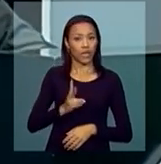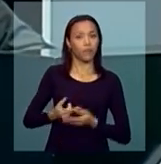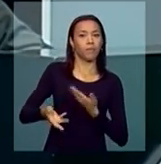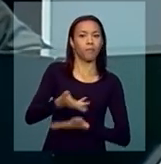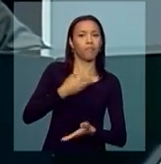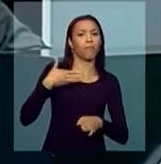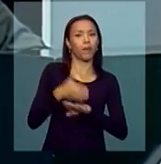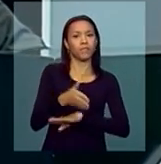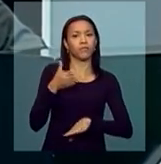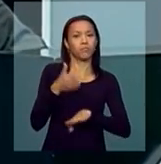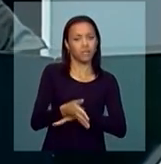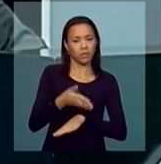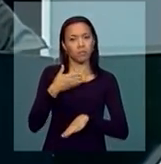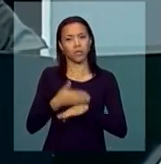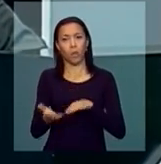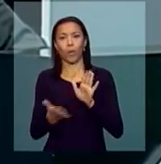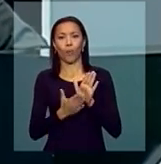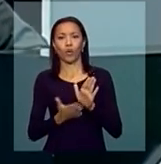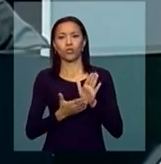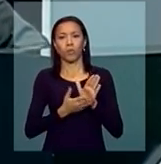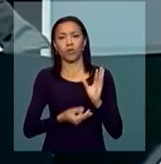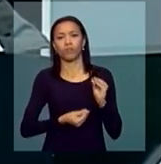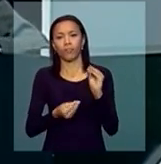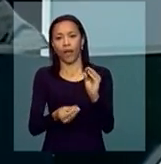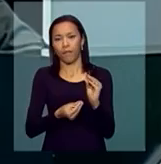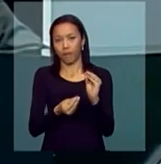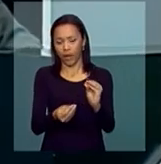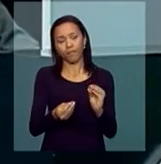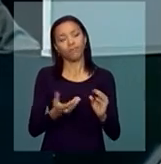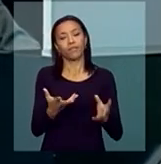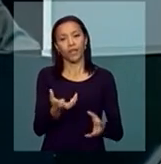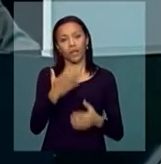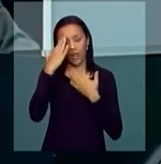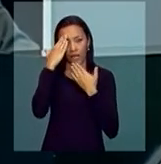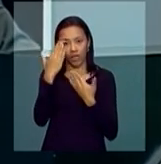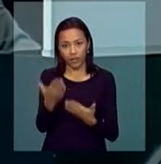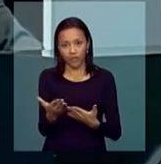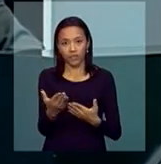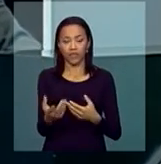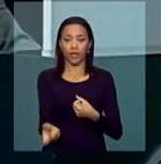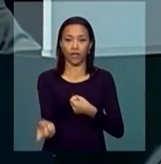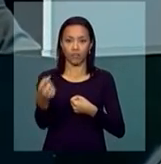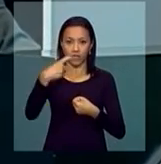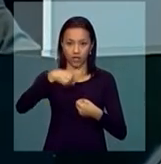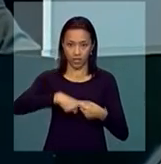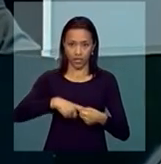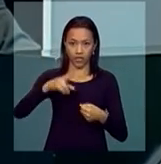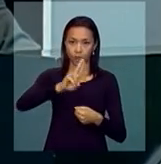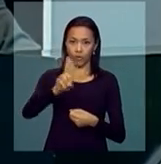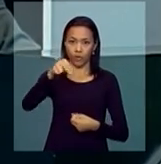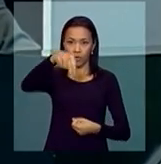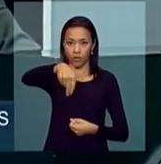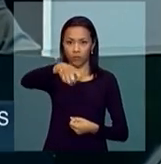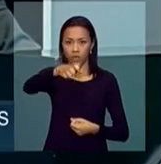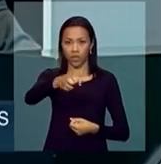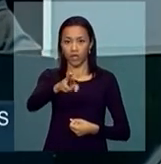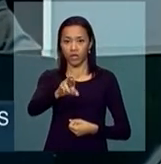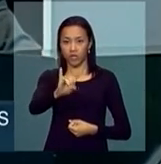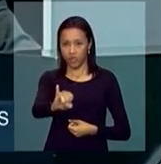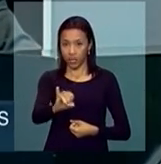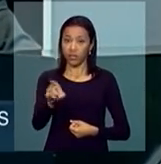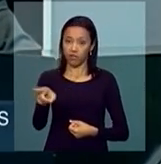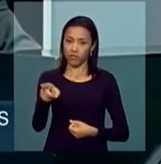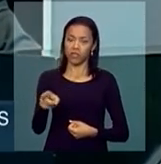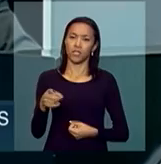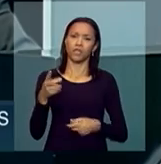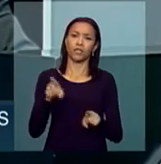participando, oferecendo as propostas. Quero agradecer a parceria, viu, Neri, que você nos proporcionou, defendendo as nossas